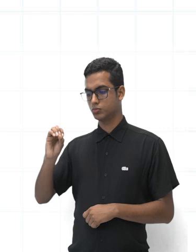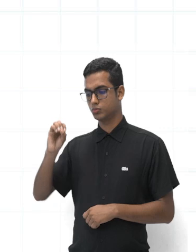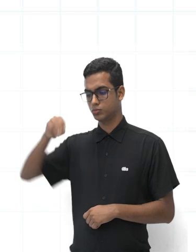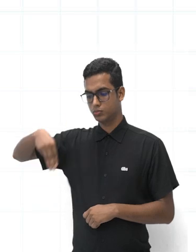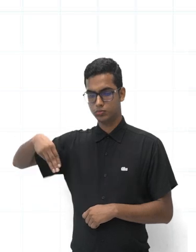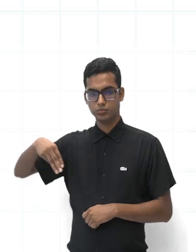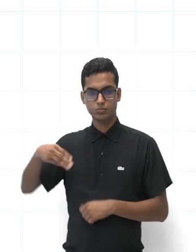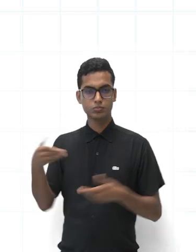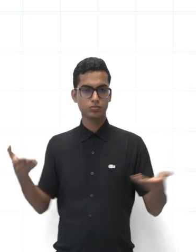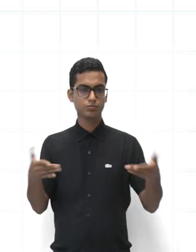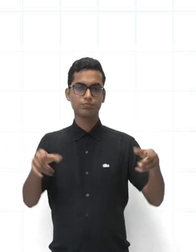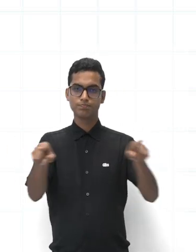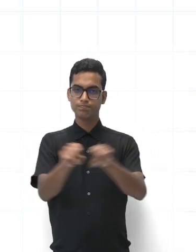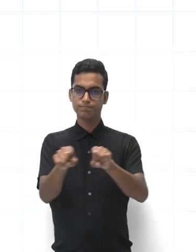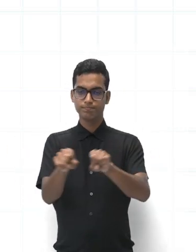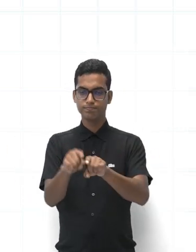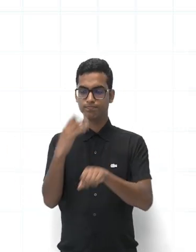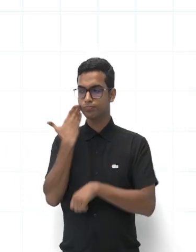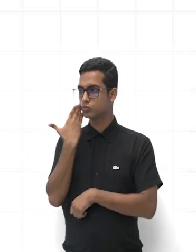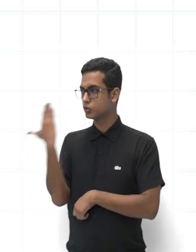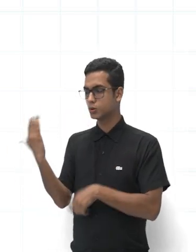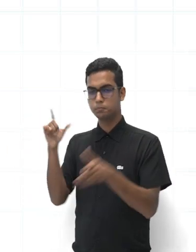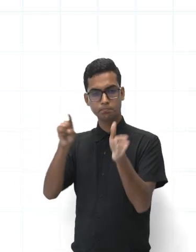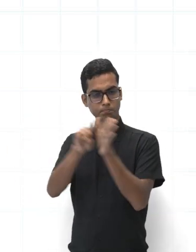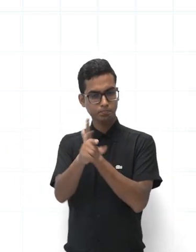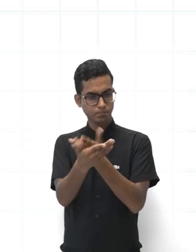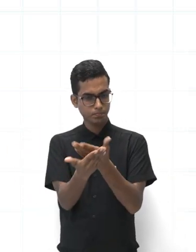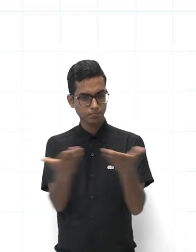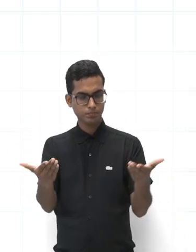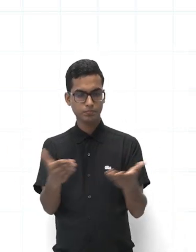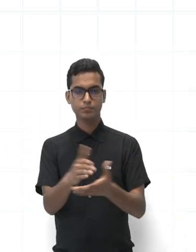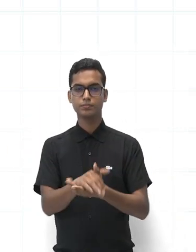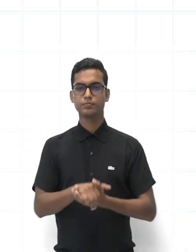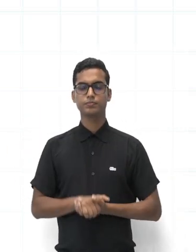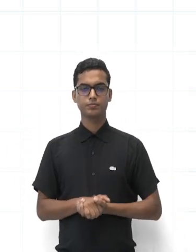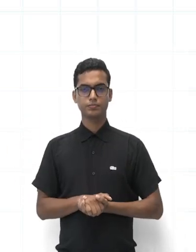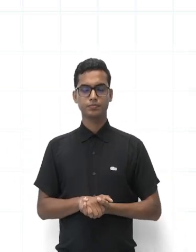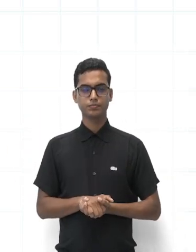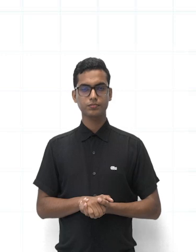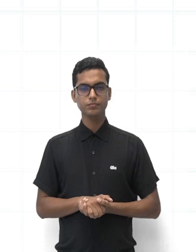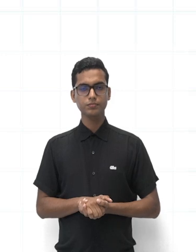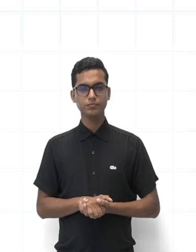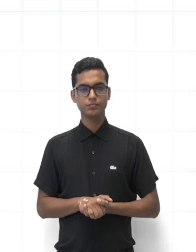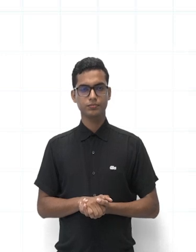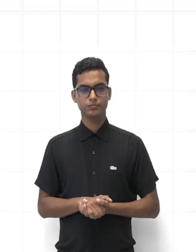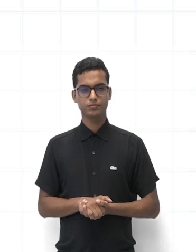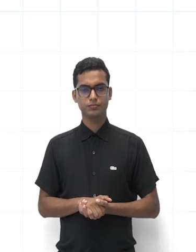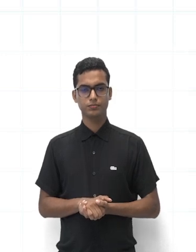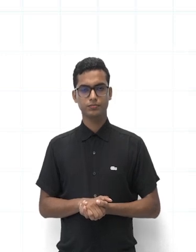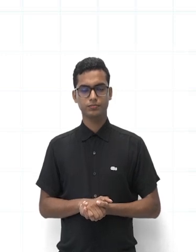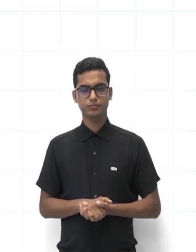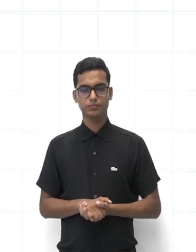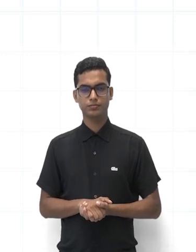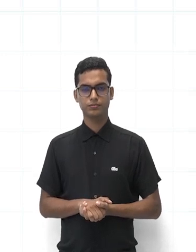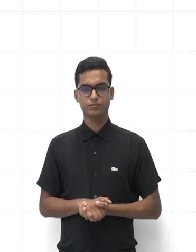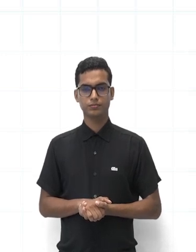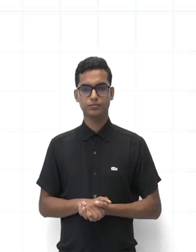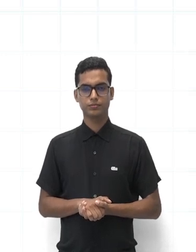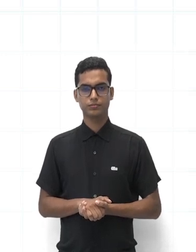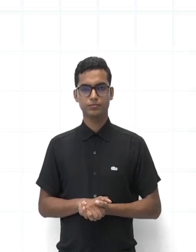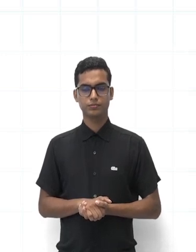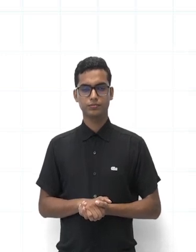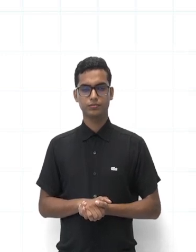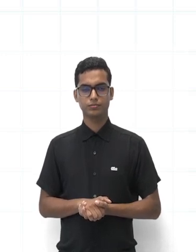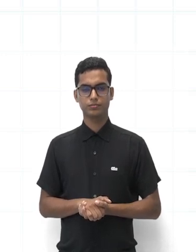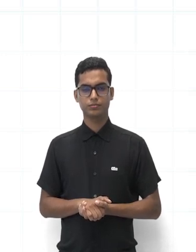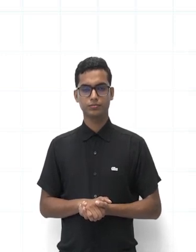sobre ele. E eu tenho a seguinte pergunta. What time do you go back home? What time do you go